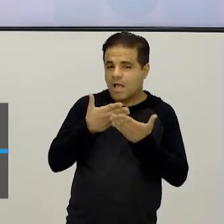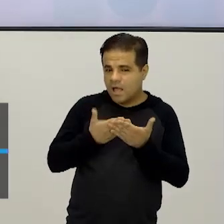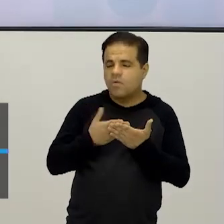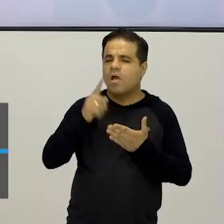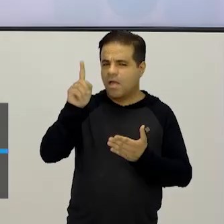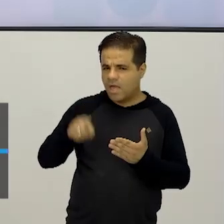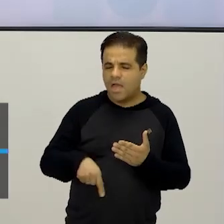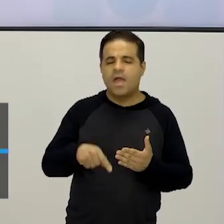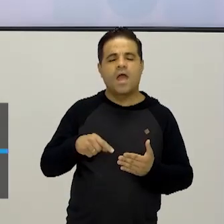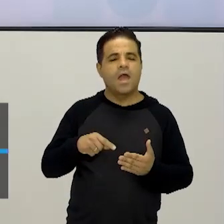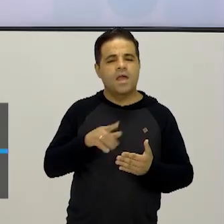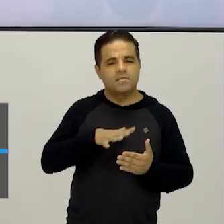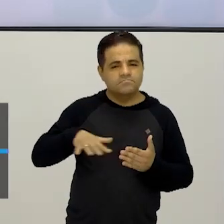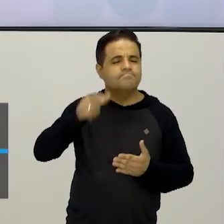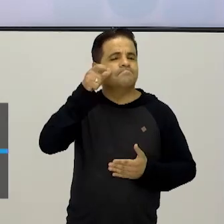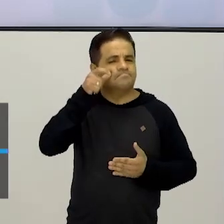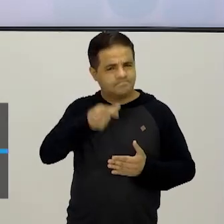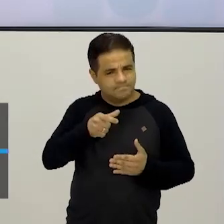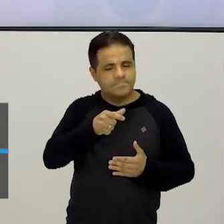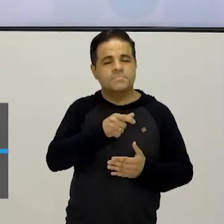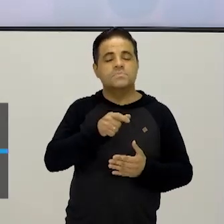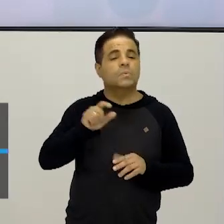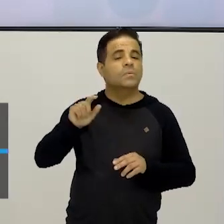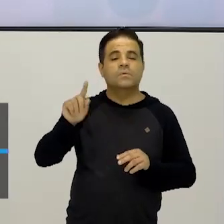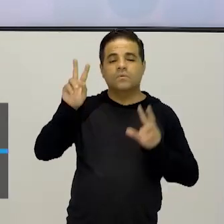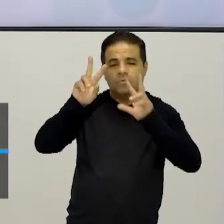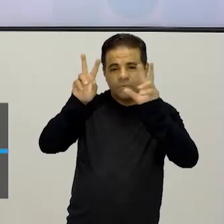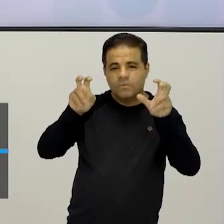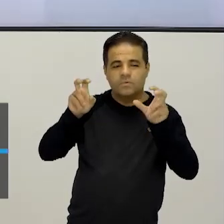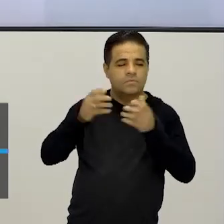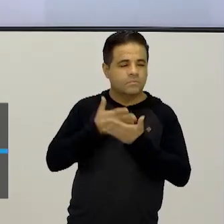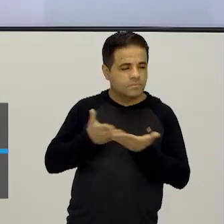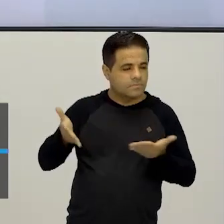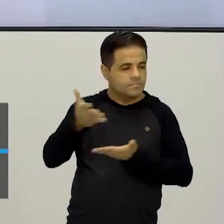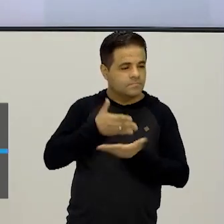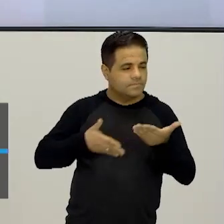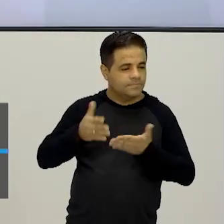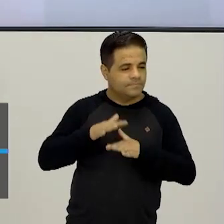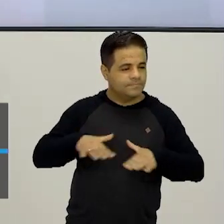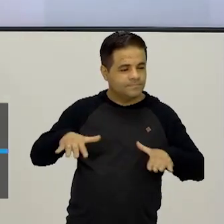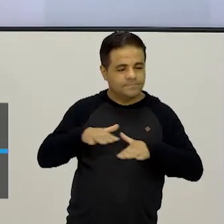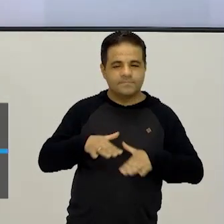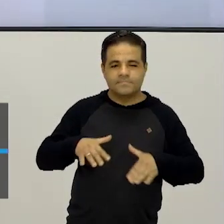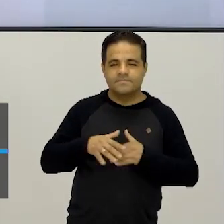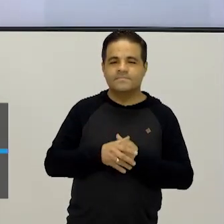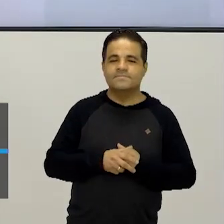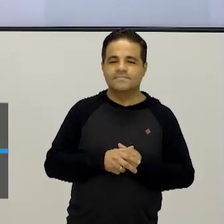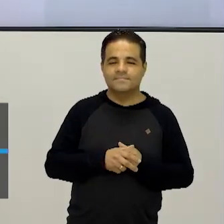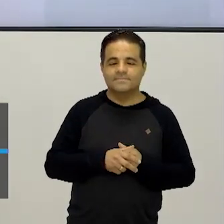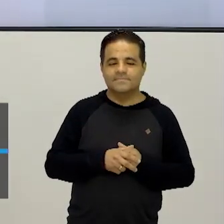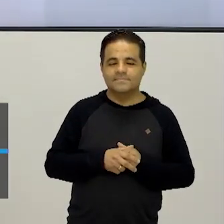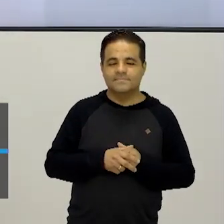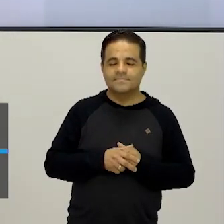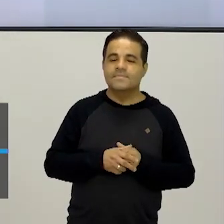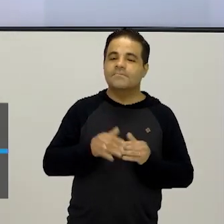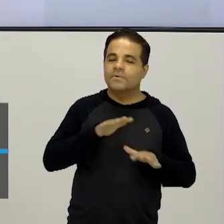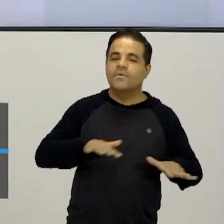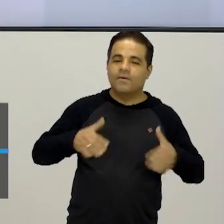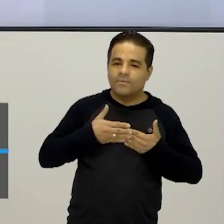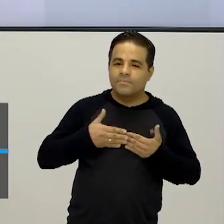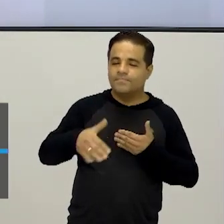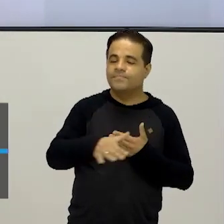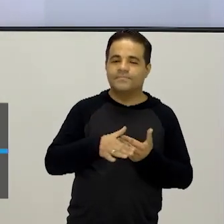aula bastante interessante com relação ao tópico aí que a gente vai falar. And because this is the